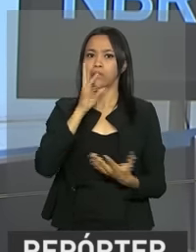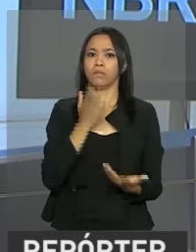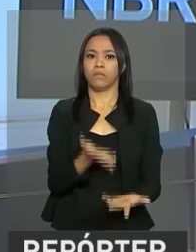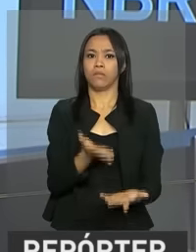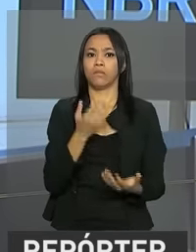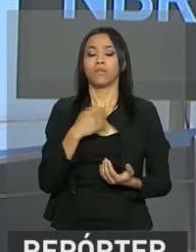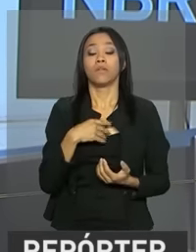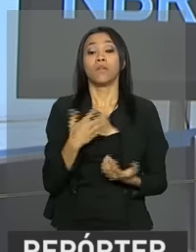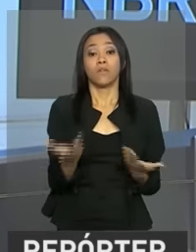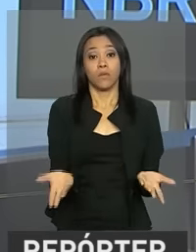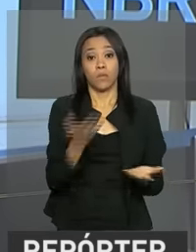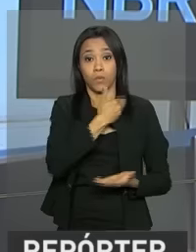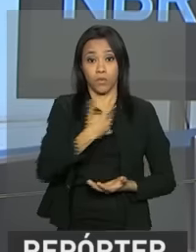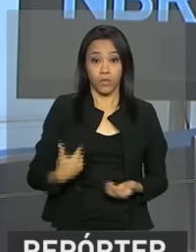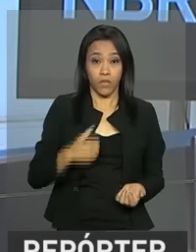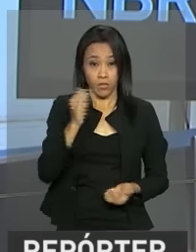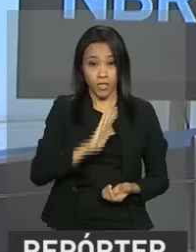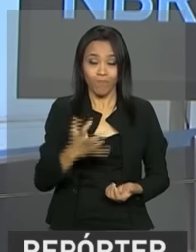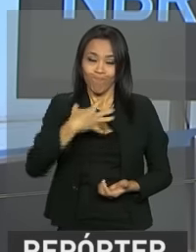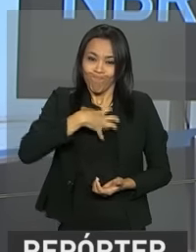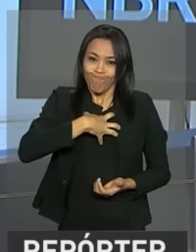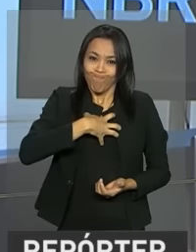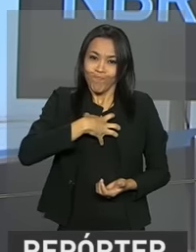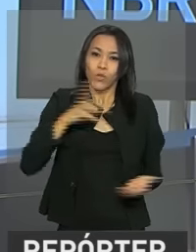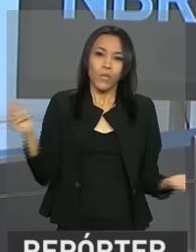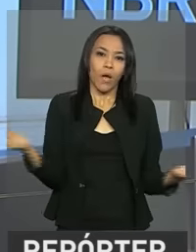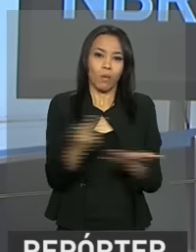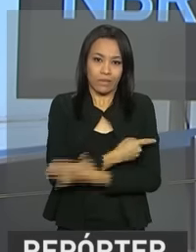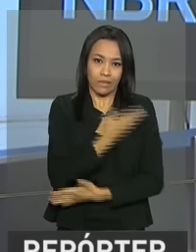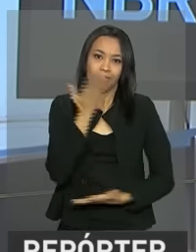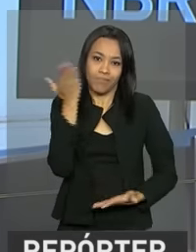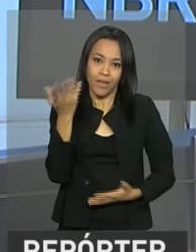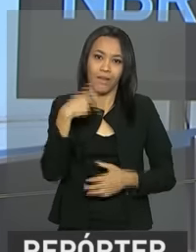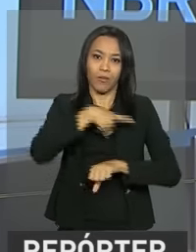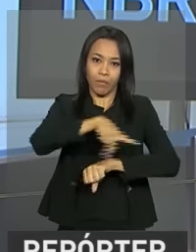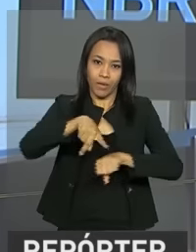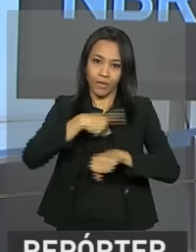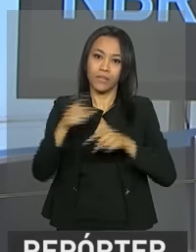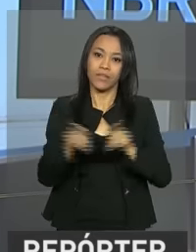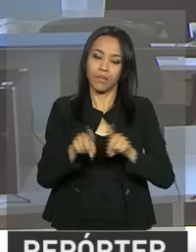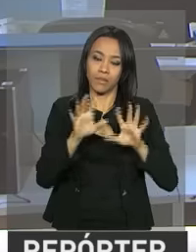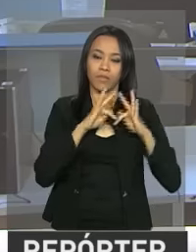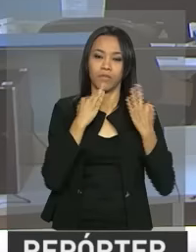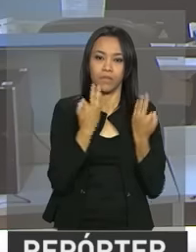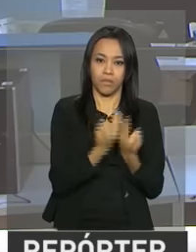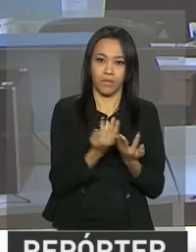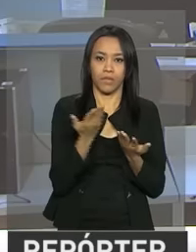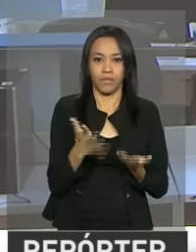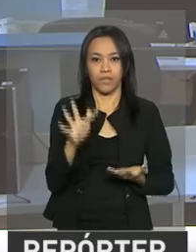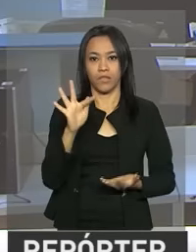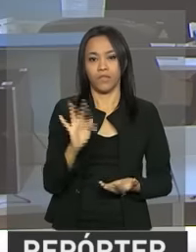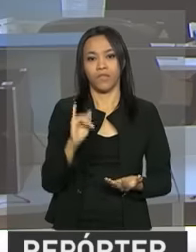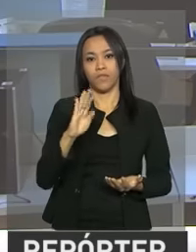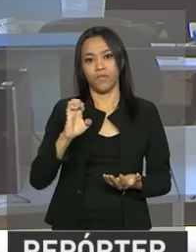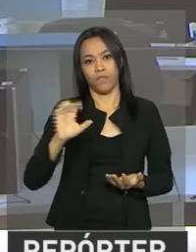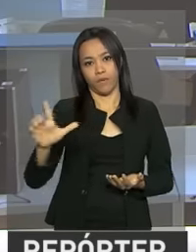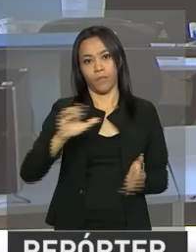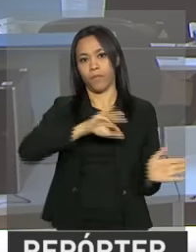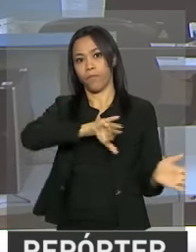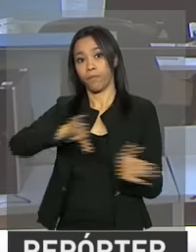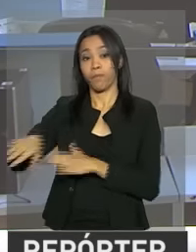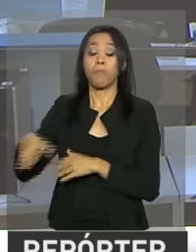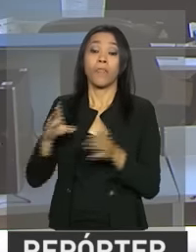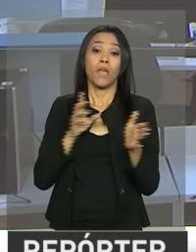O governo brasileiro se solidariza com o povo cubano e a família de Fidel Castro. E dados divulgados pelo